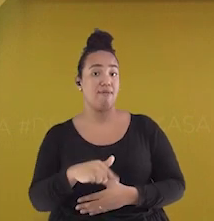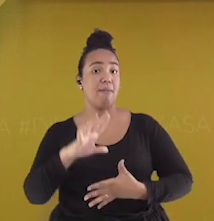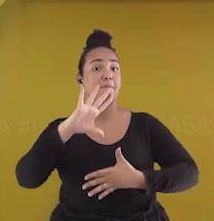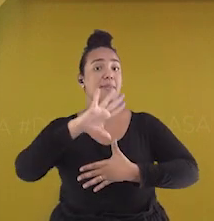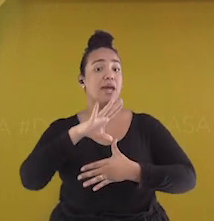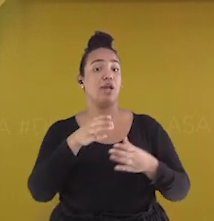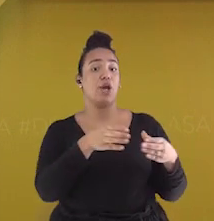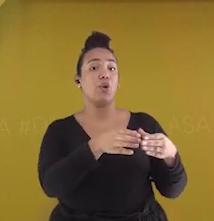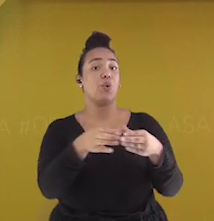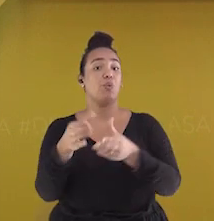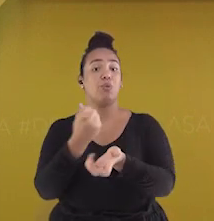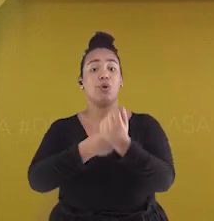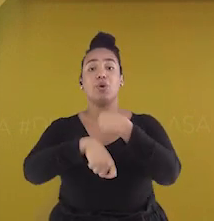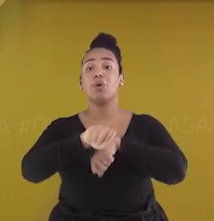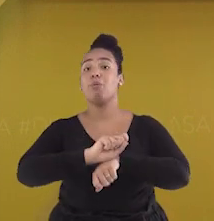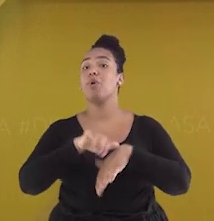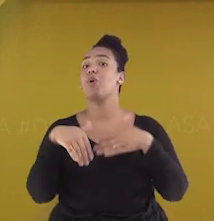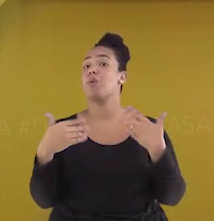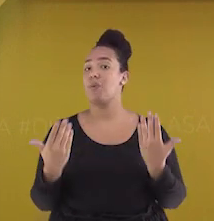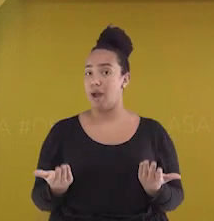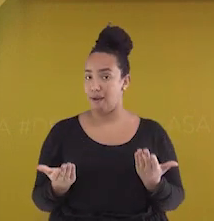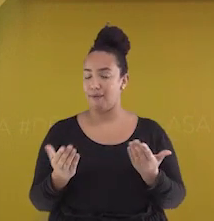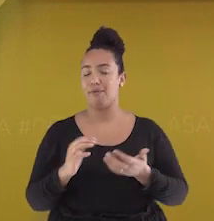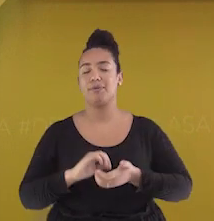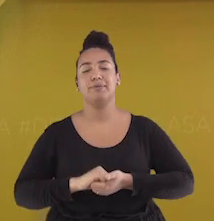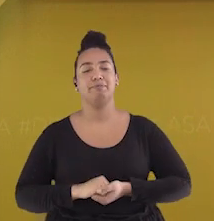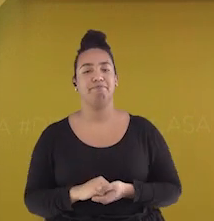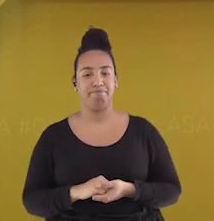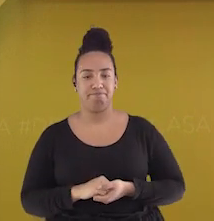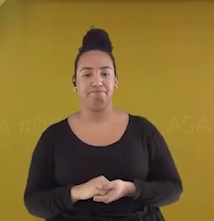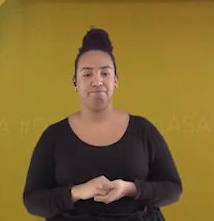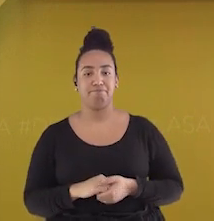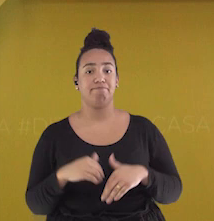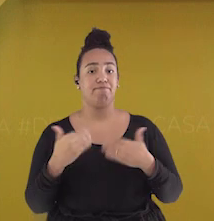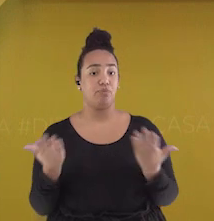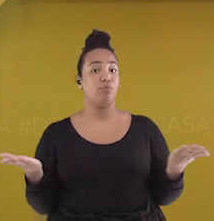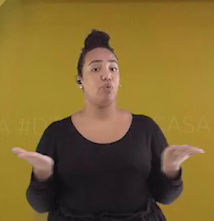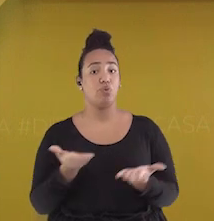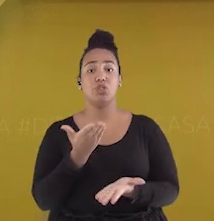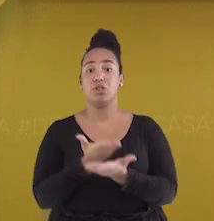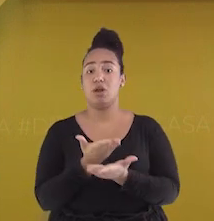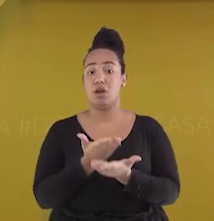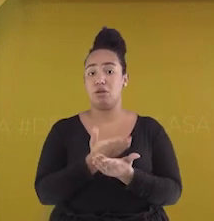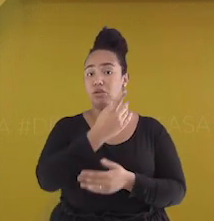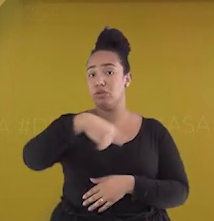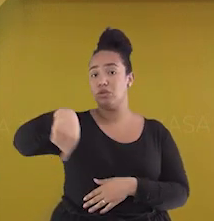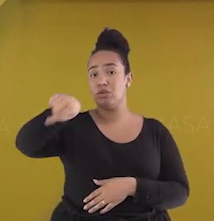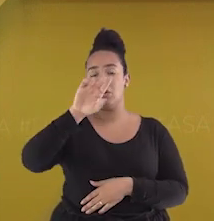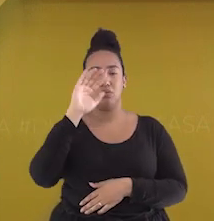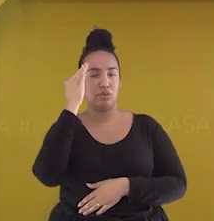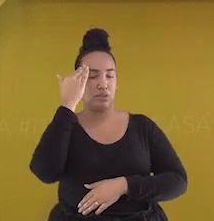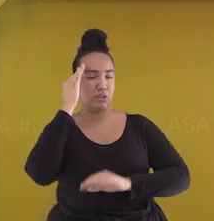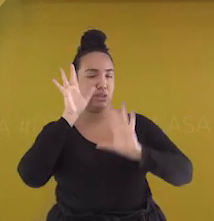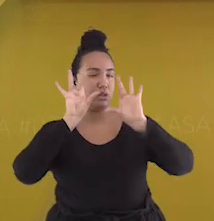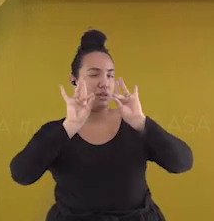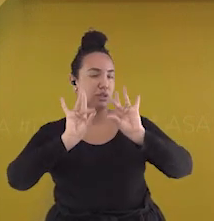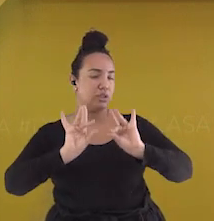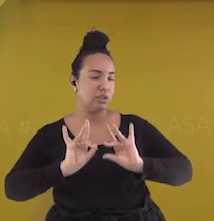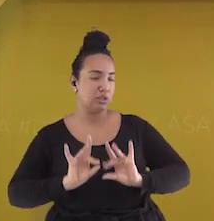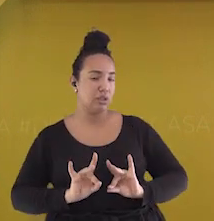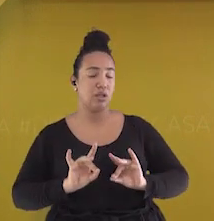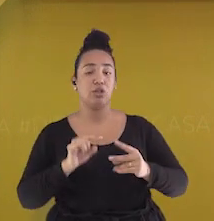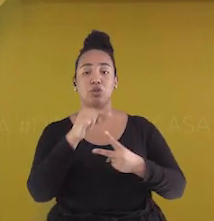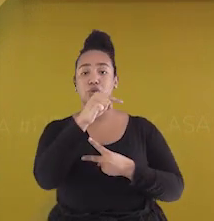que existem aqui na América, continente onde está localizado o Brasil. Na aula de hoje vamos entender com mais